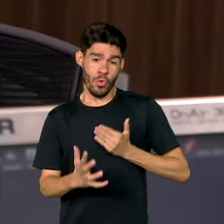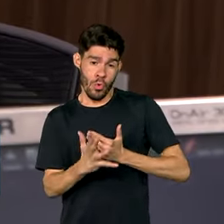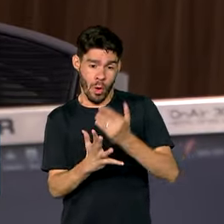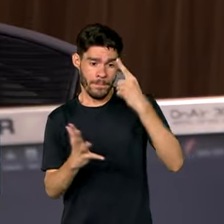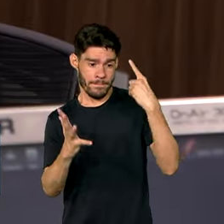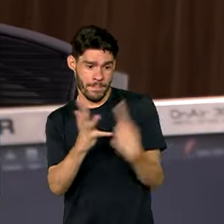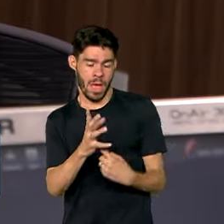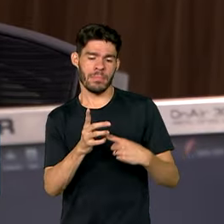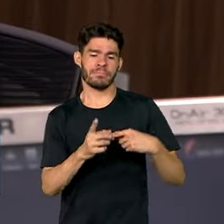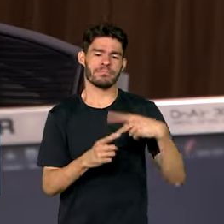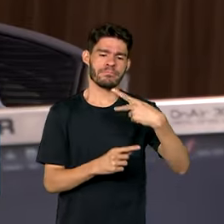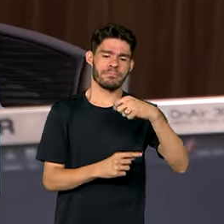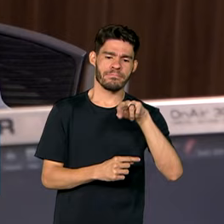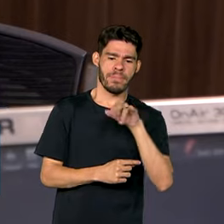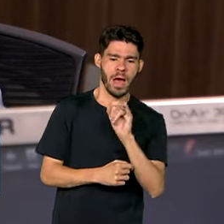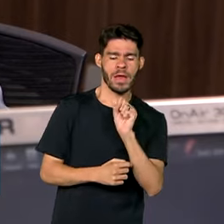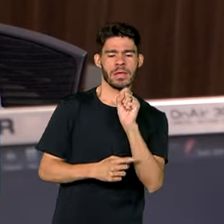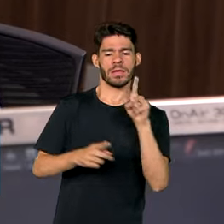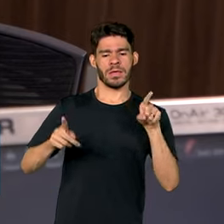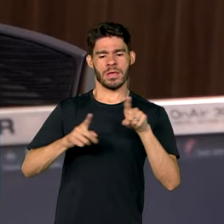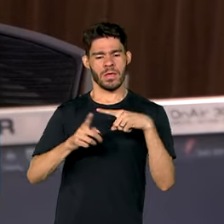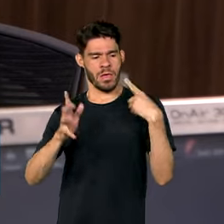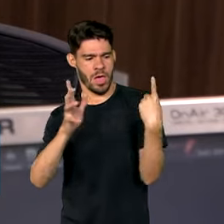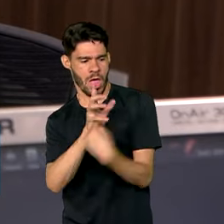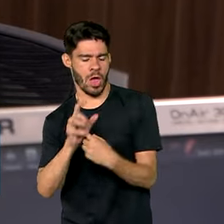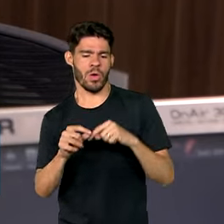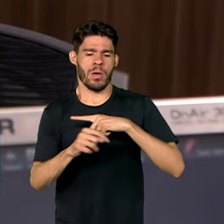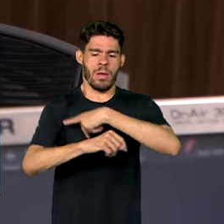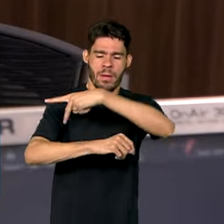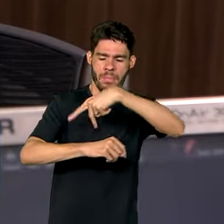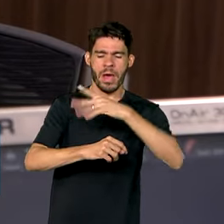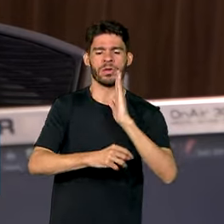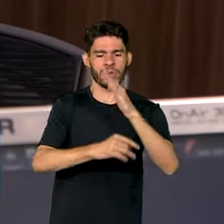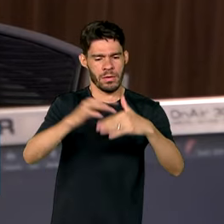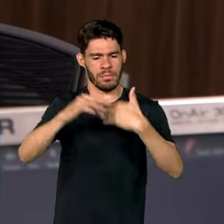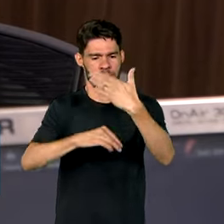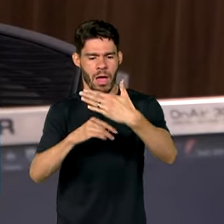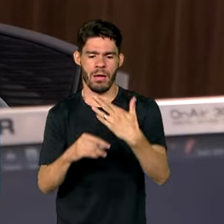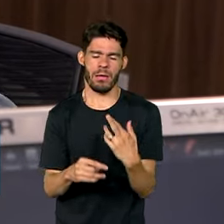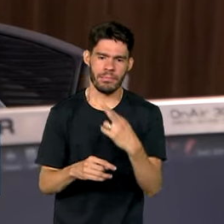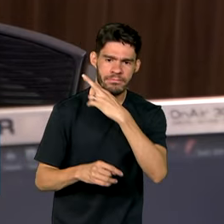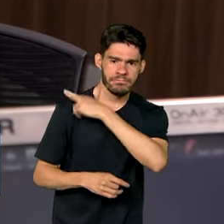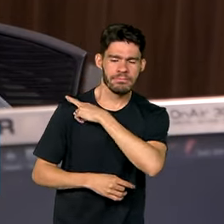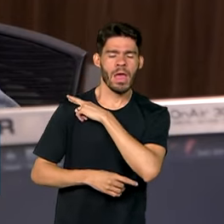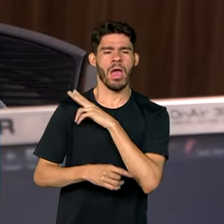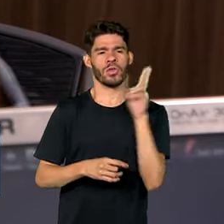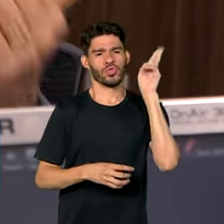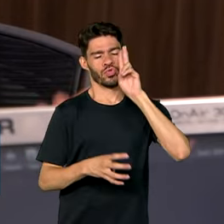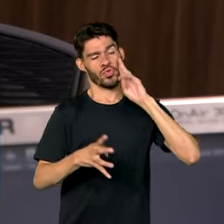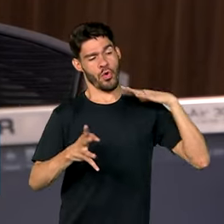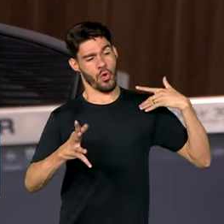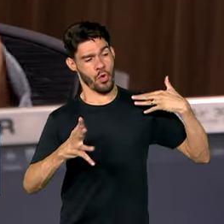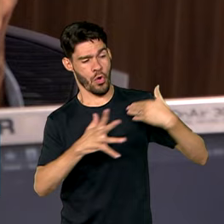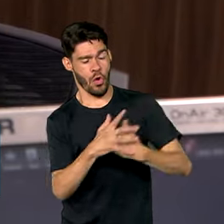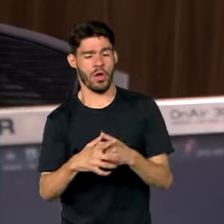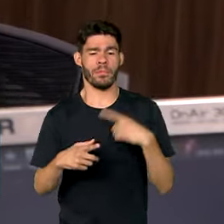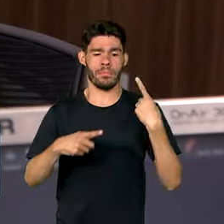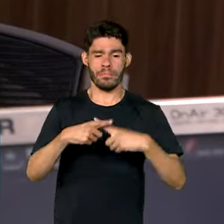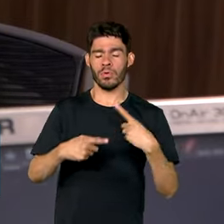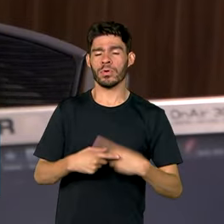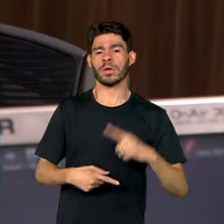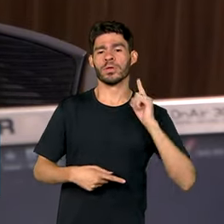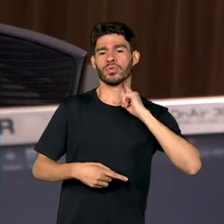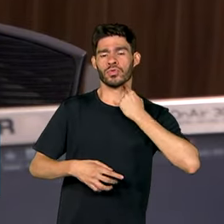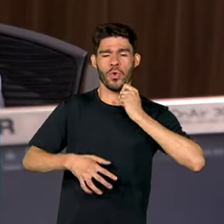de Paris teve um acordo que países desenvolvidos que t a responsabilidade histórica aí pela poluição e pelas